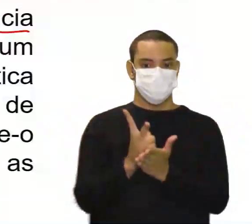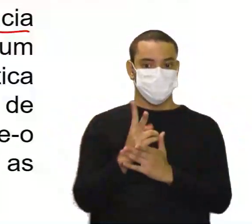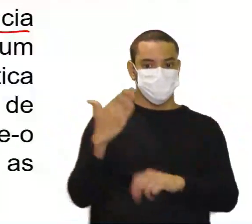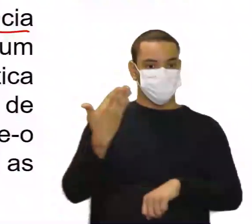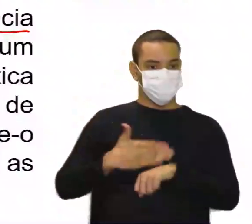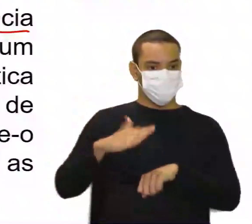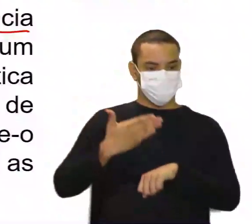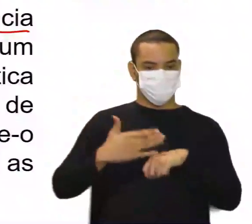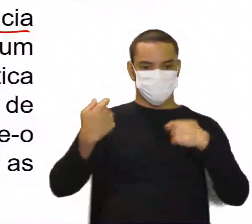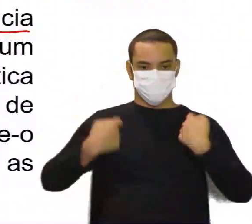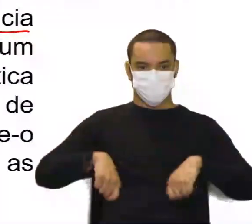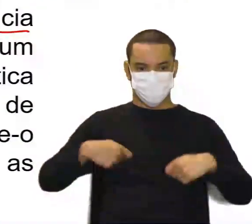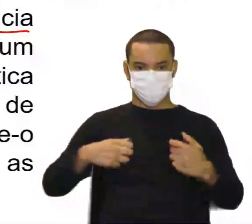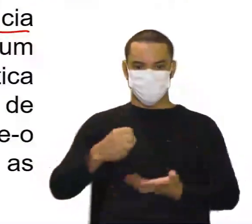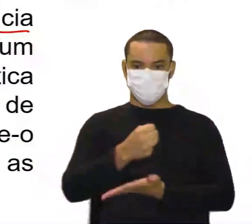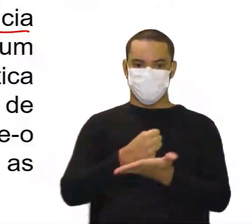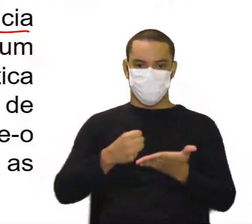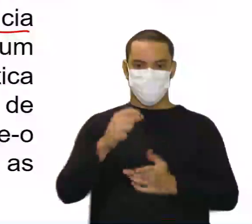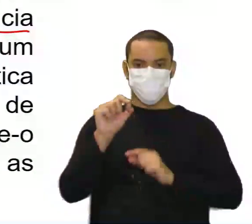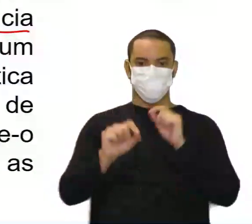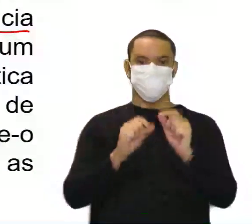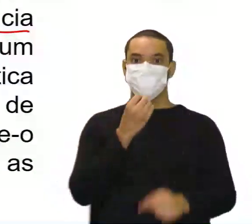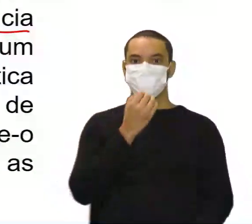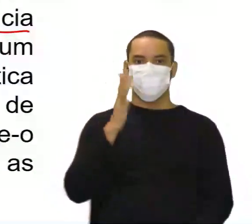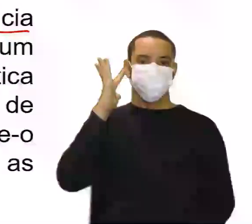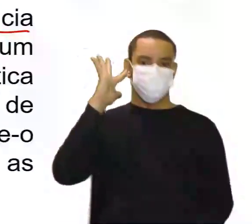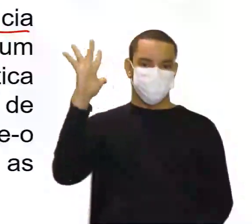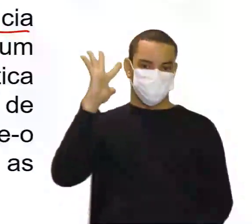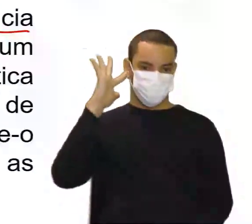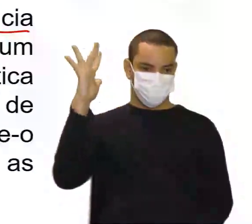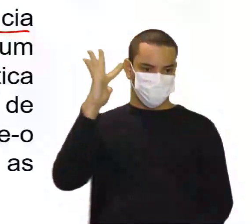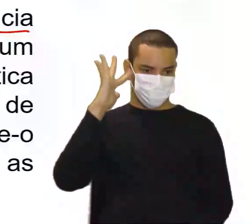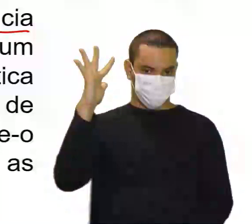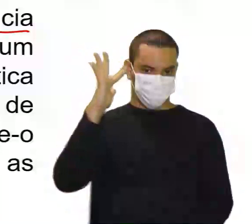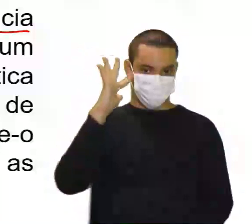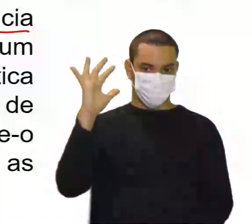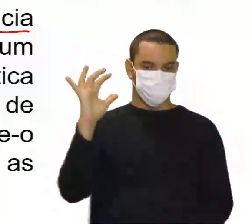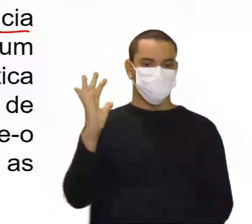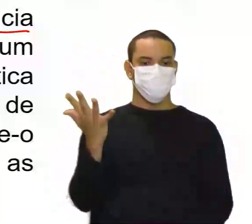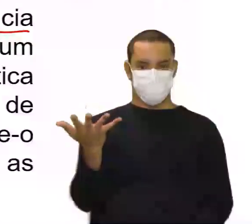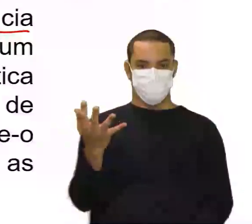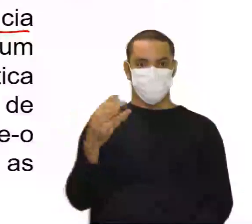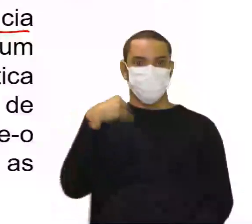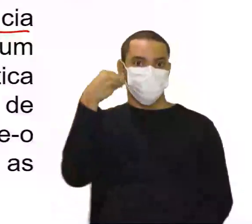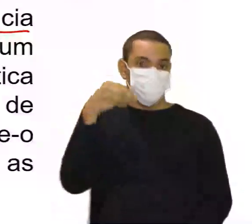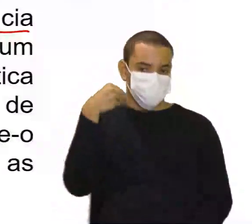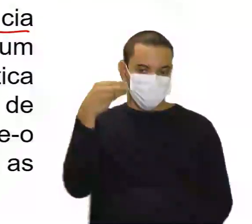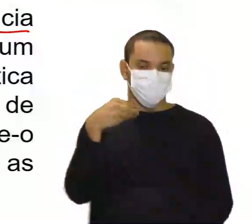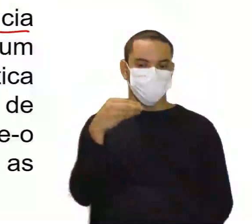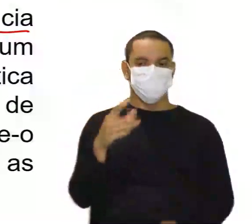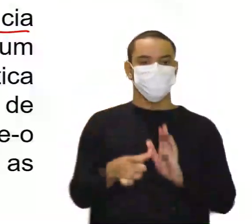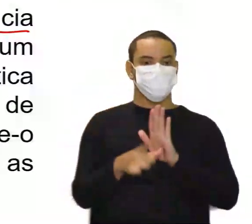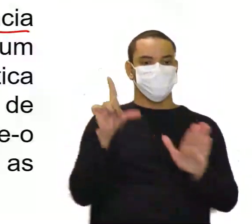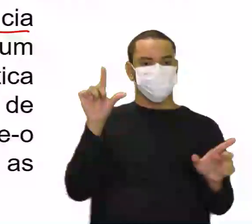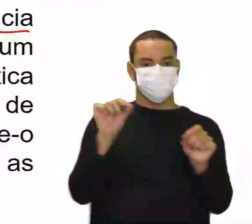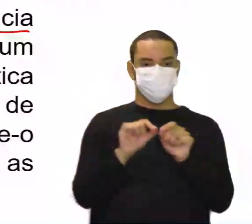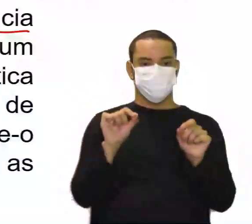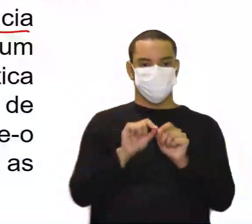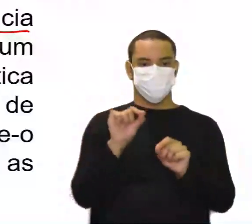deve fundamentar-se em uma boa teoria, ou uma boa teoria na experimentação, né? Antes de